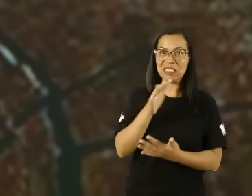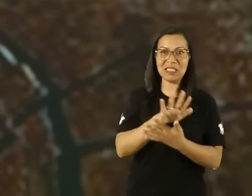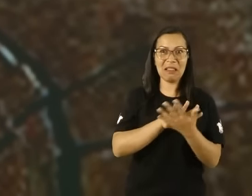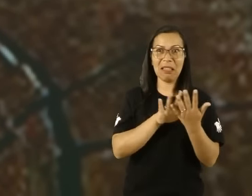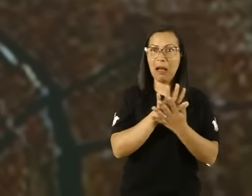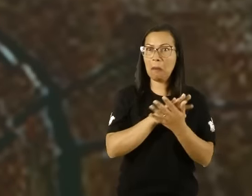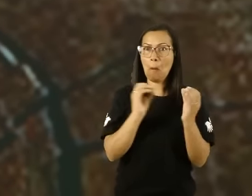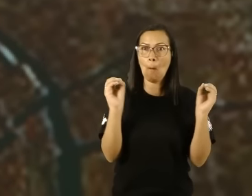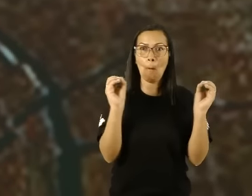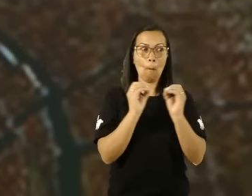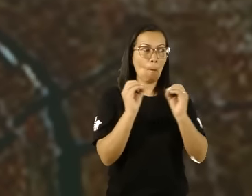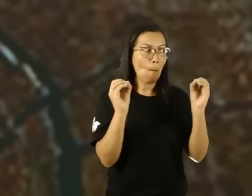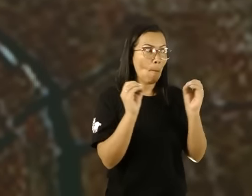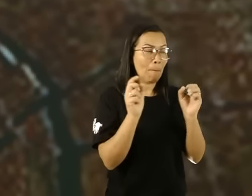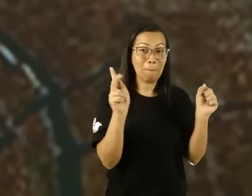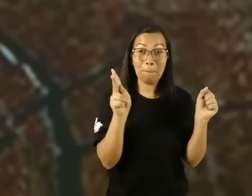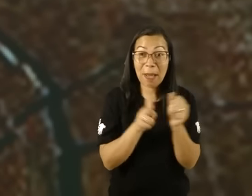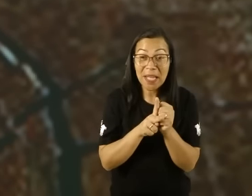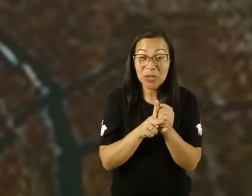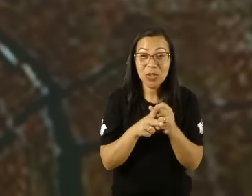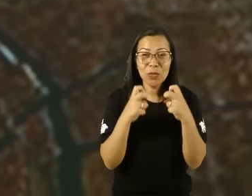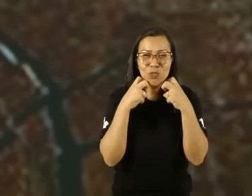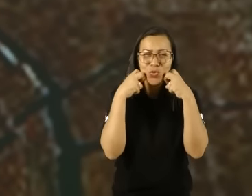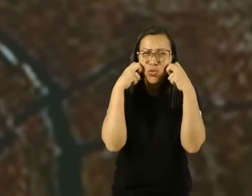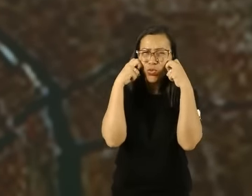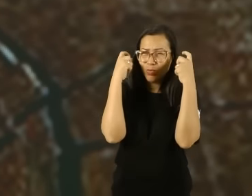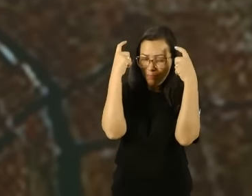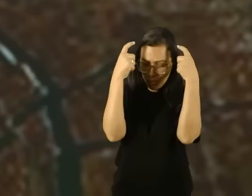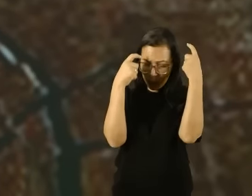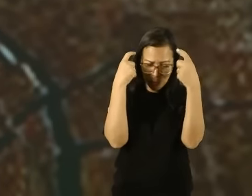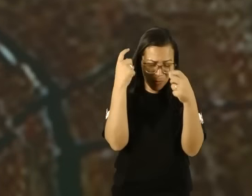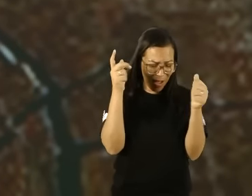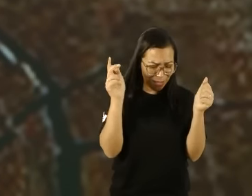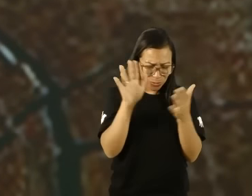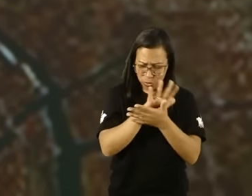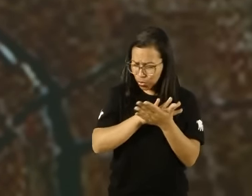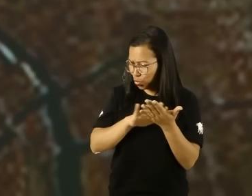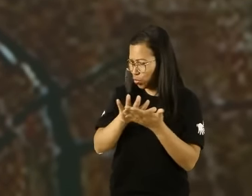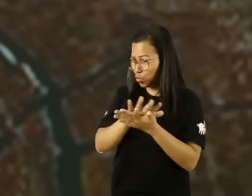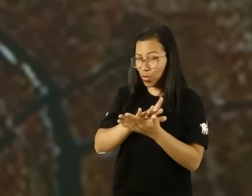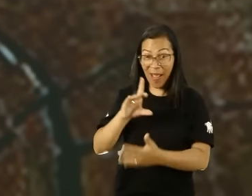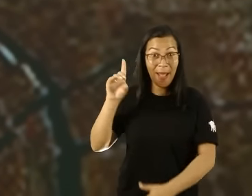gente. Nem sardinha, nem alga enroscou. Deus não deixou entrar nada.